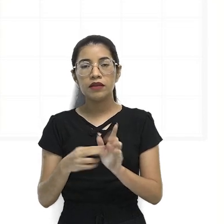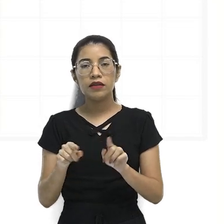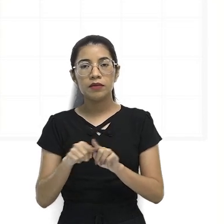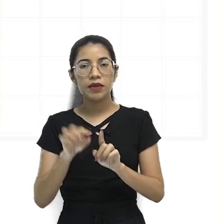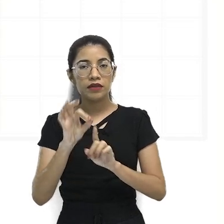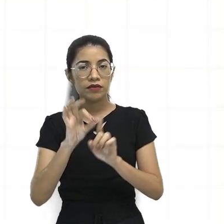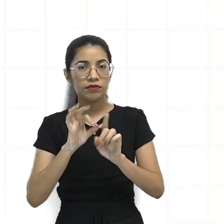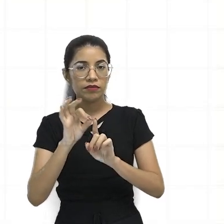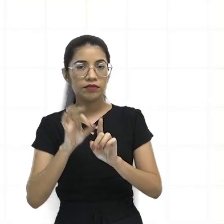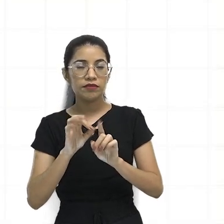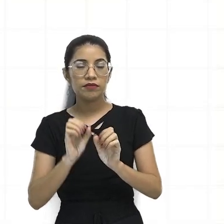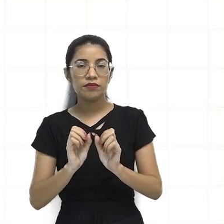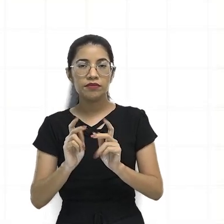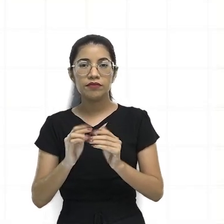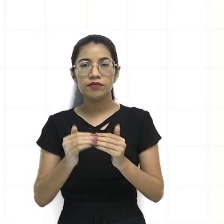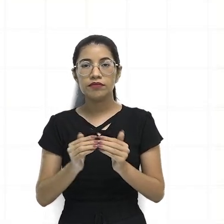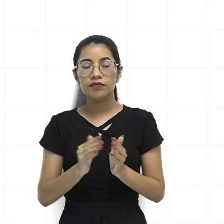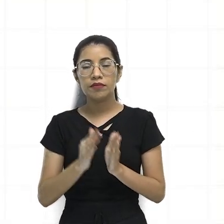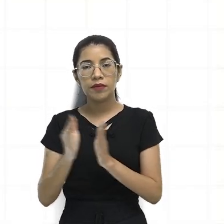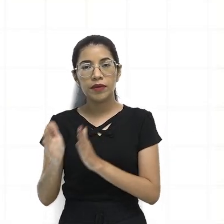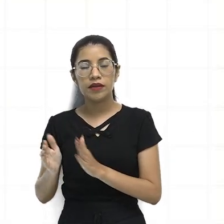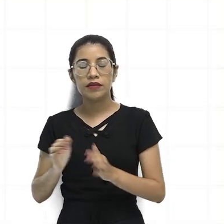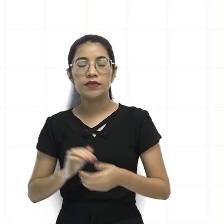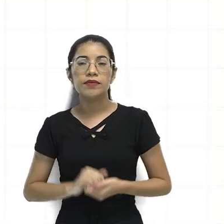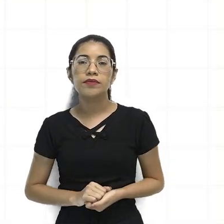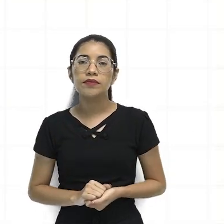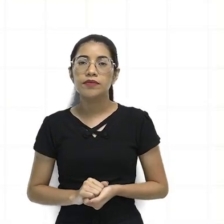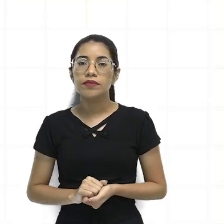temperaturas. Muito bem, vamos para o próximo, olha só.